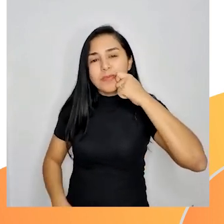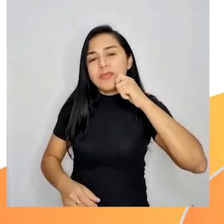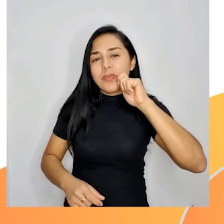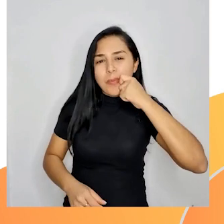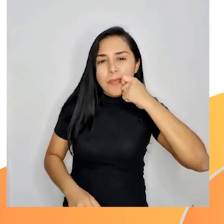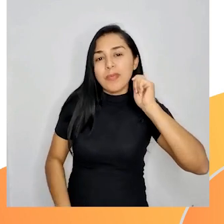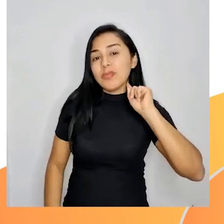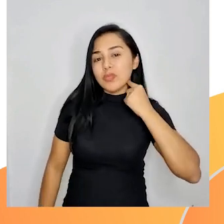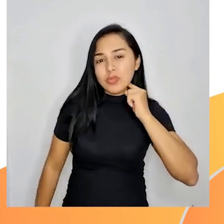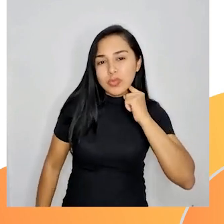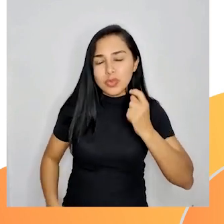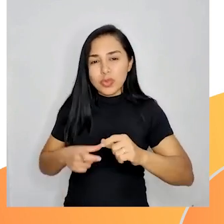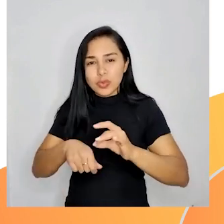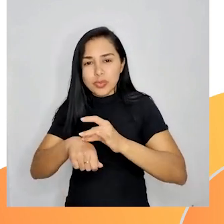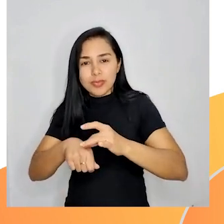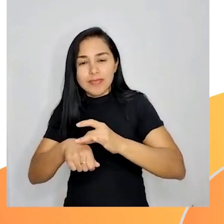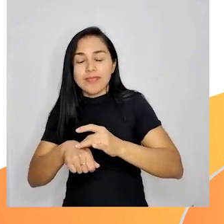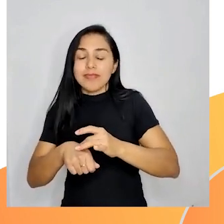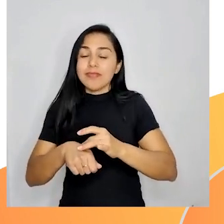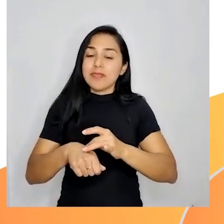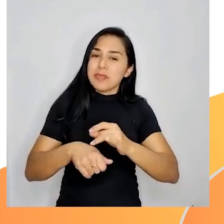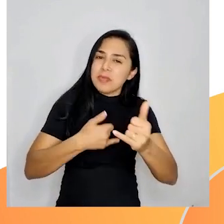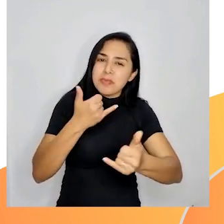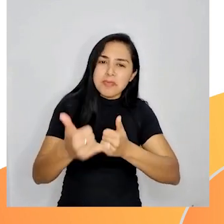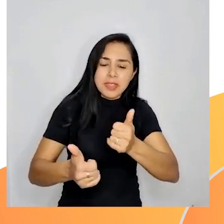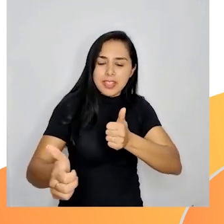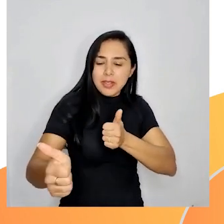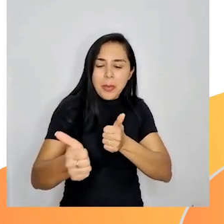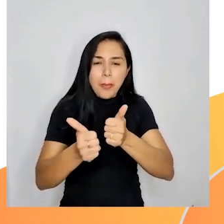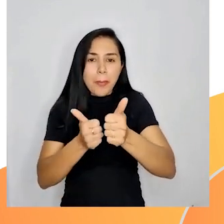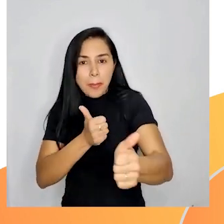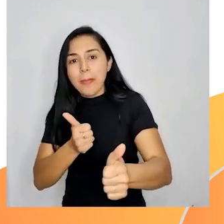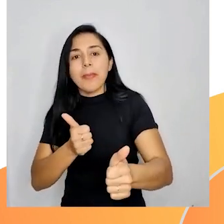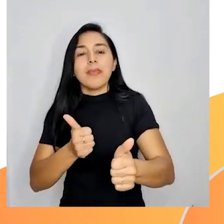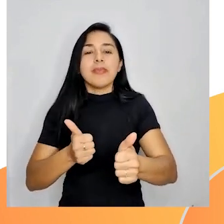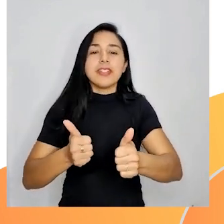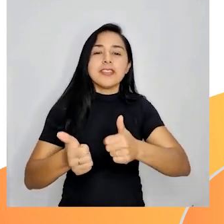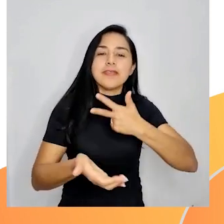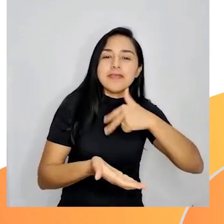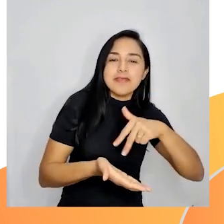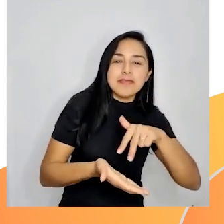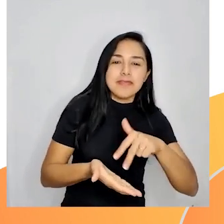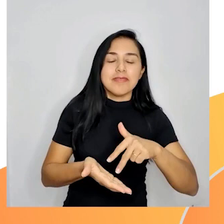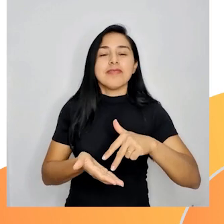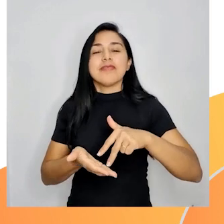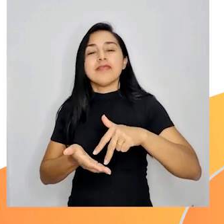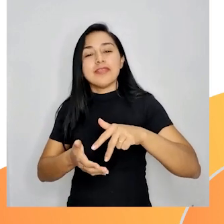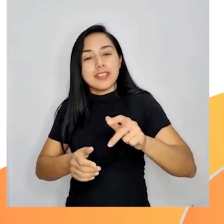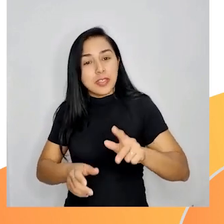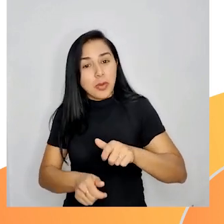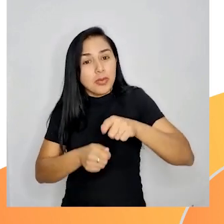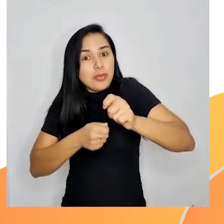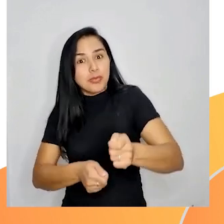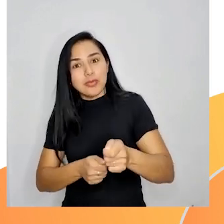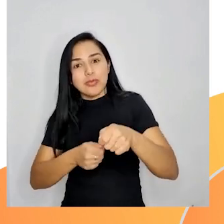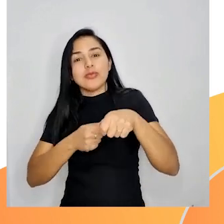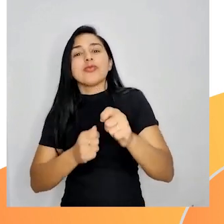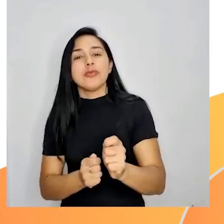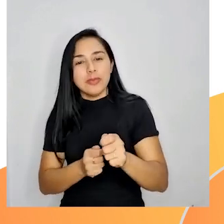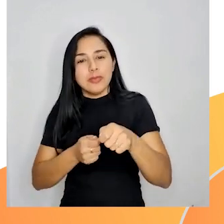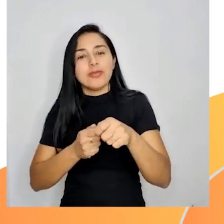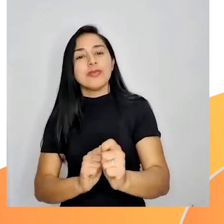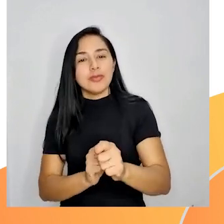alimárias, apostando corrida, dançando, bamboleando nas cangalhas como